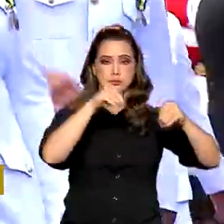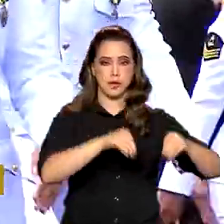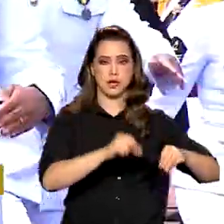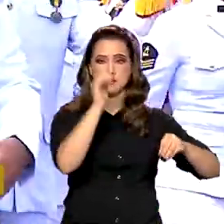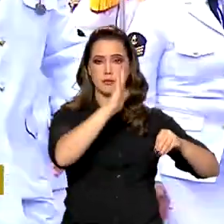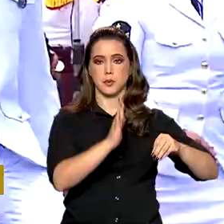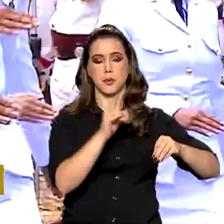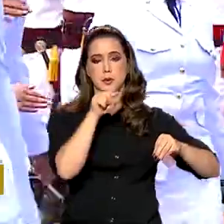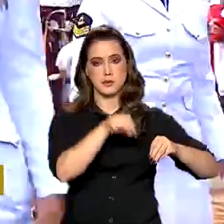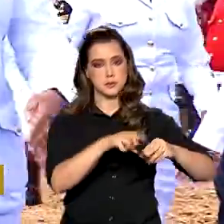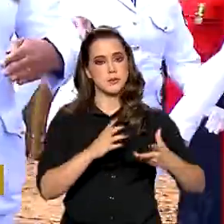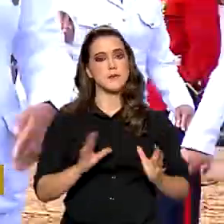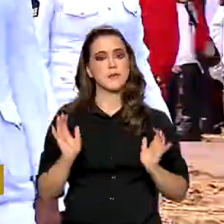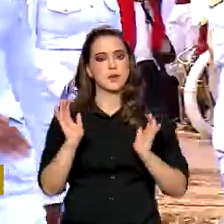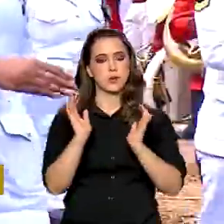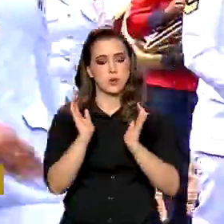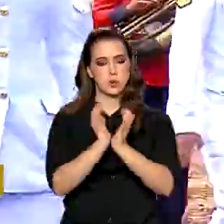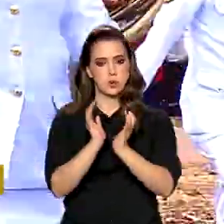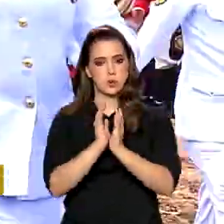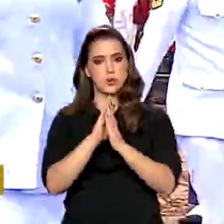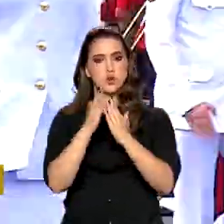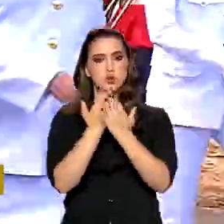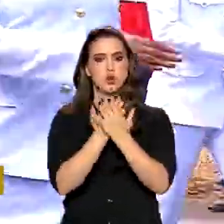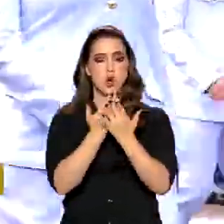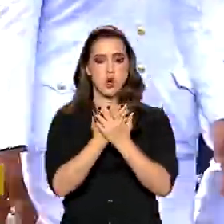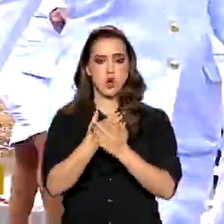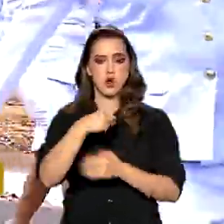Brasil. A Escola Naval foi criada em